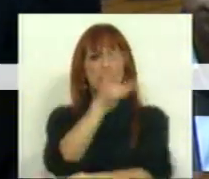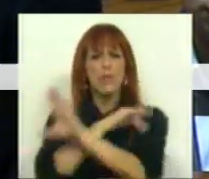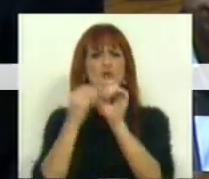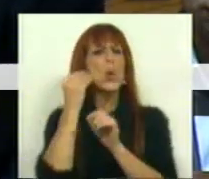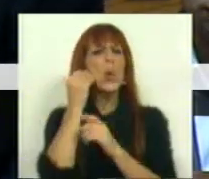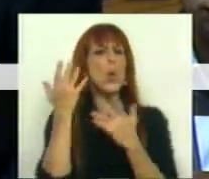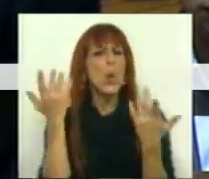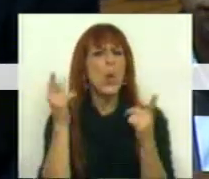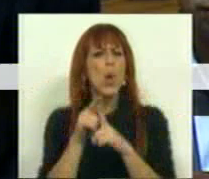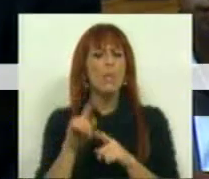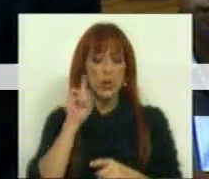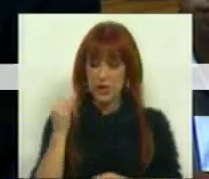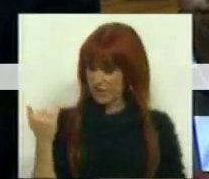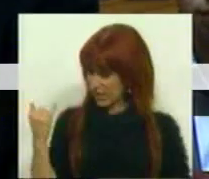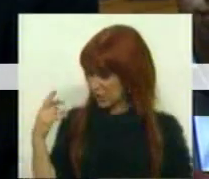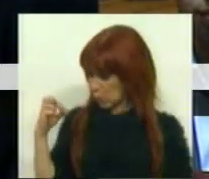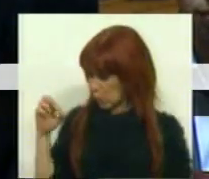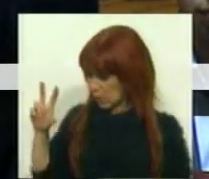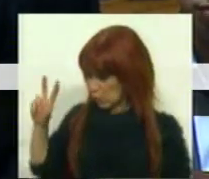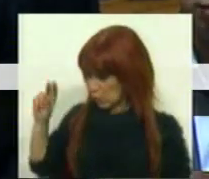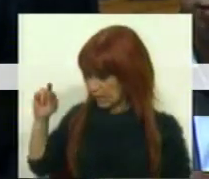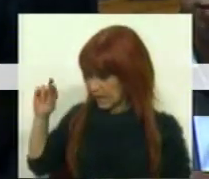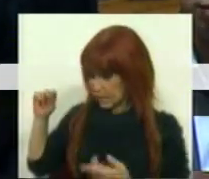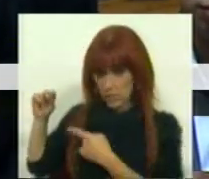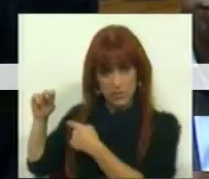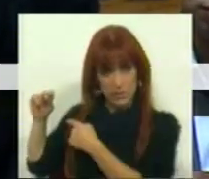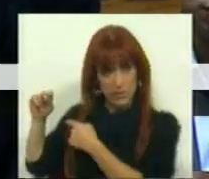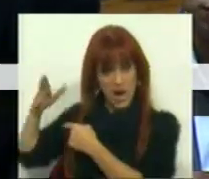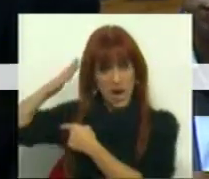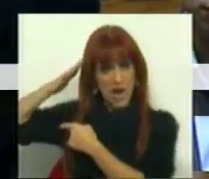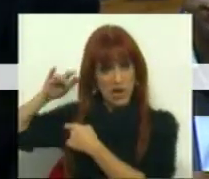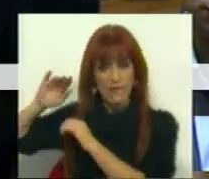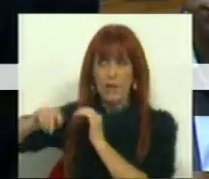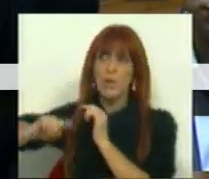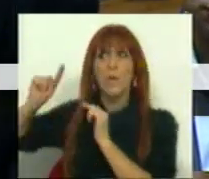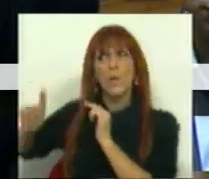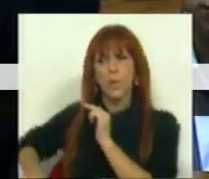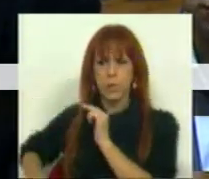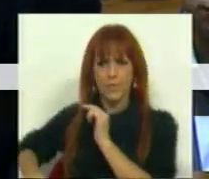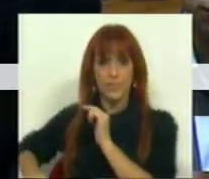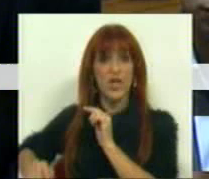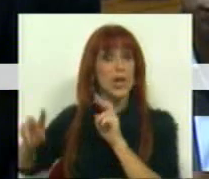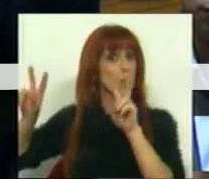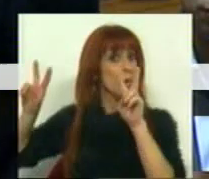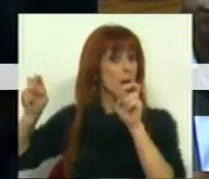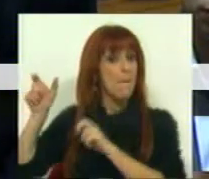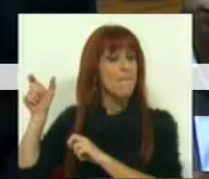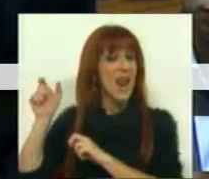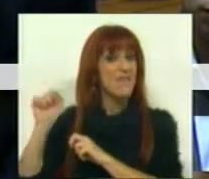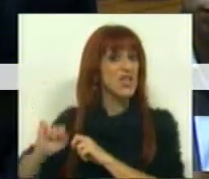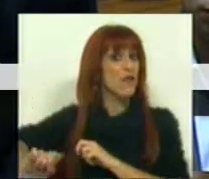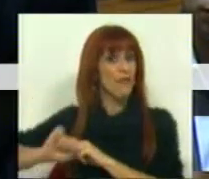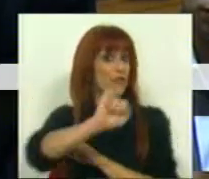aquilo que no dia 28 de novembro considerava um alívio, e estou a usar as suas